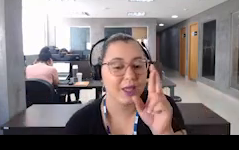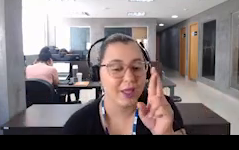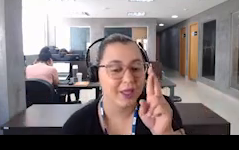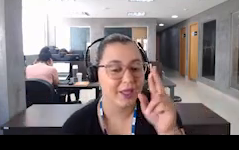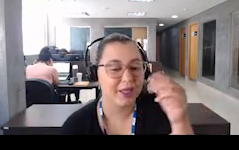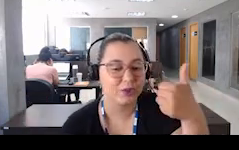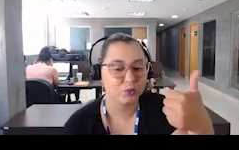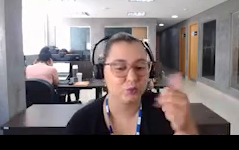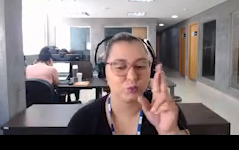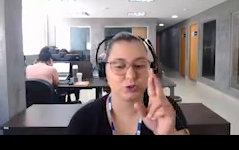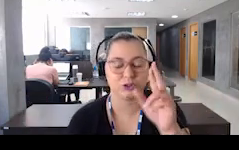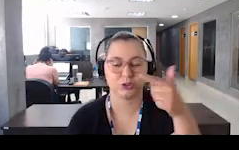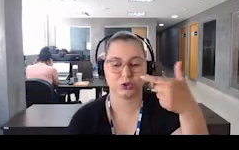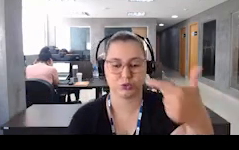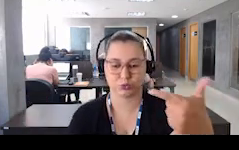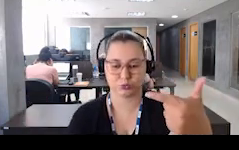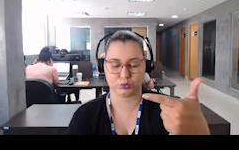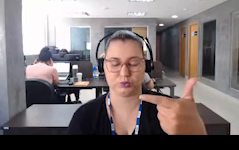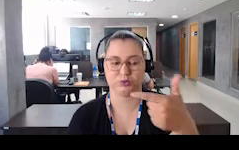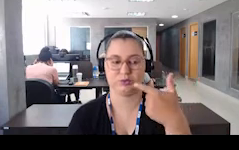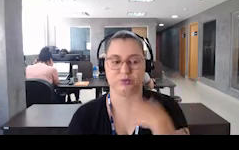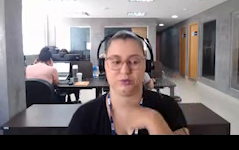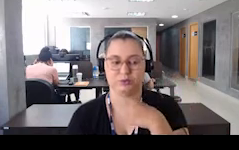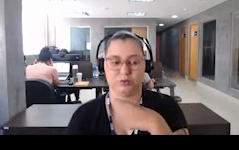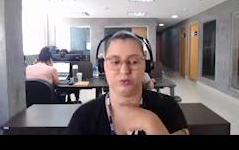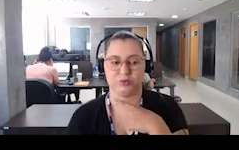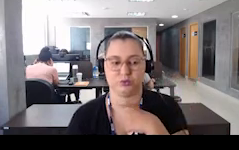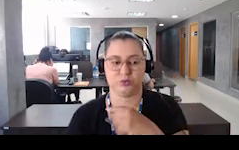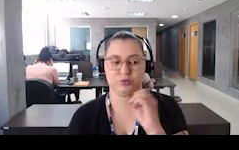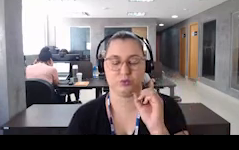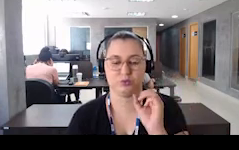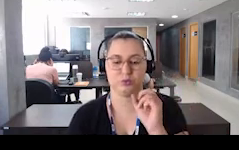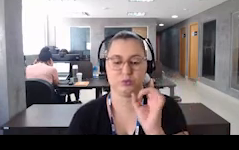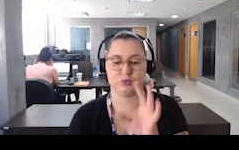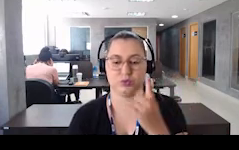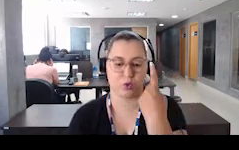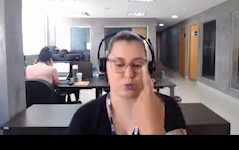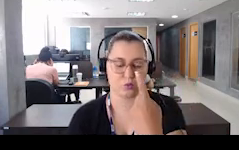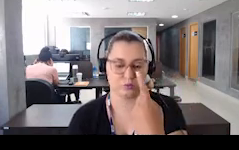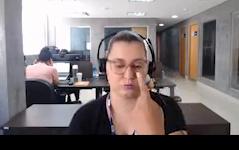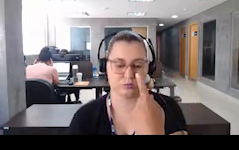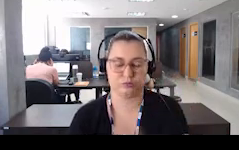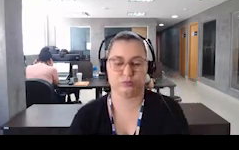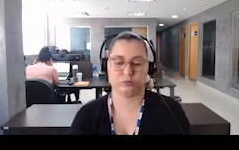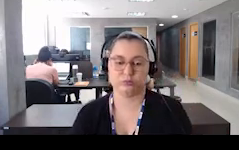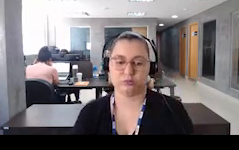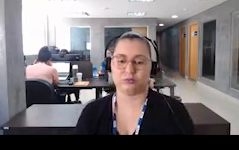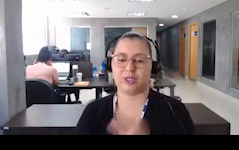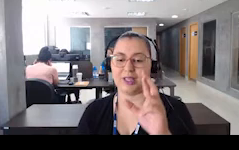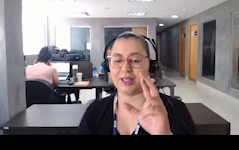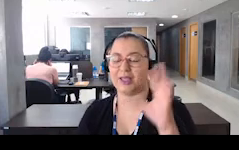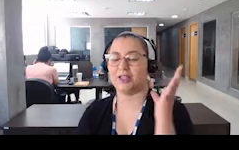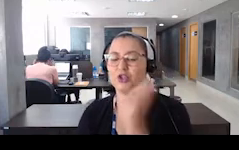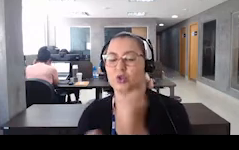e a resistência elétrica das lâmpadas, vai se tornar apenas o quê? Apenas um resistor, né, que vai ter um valor